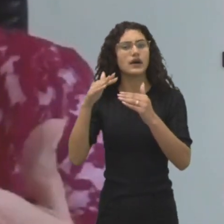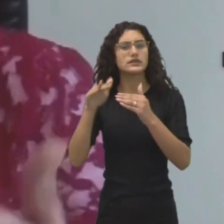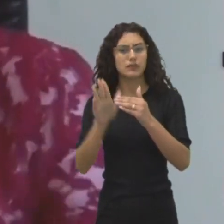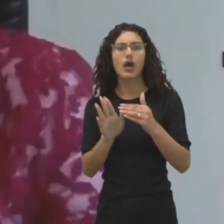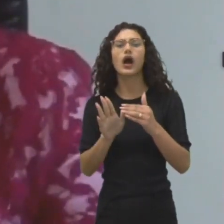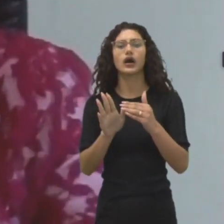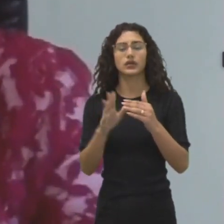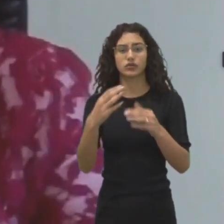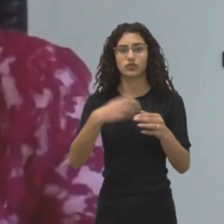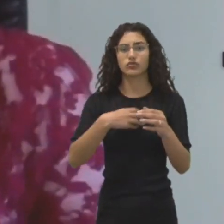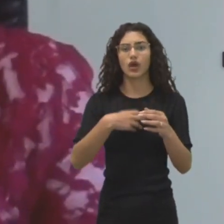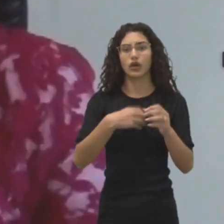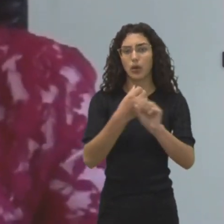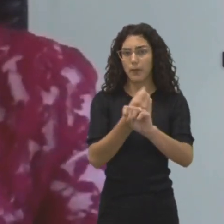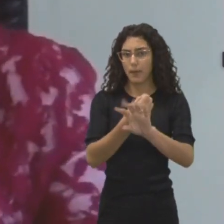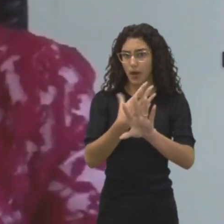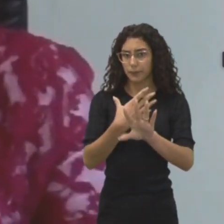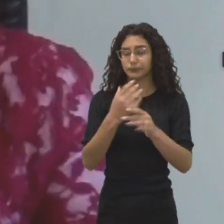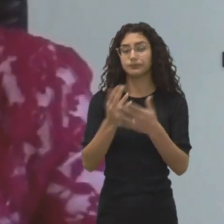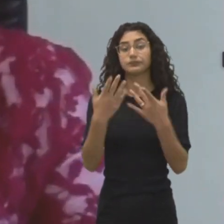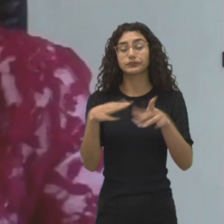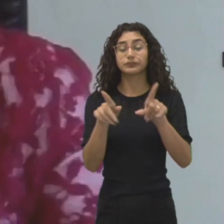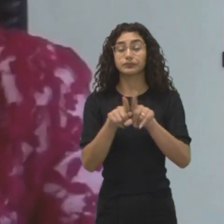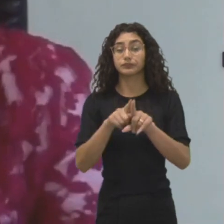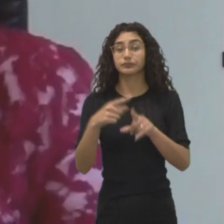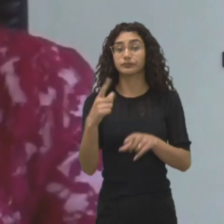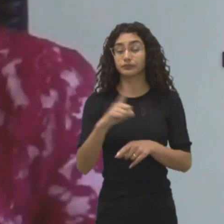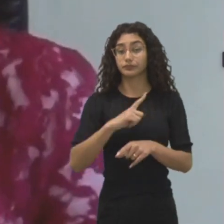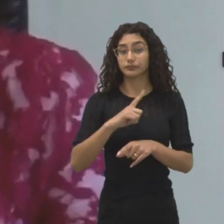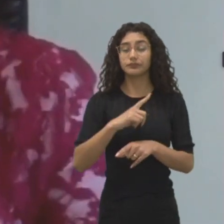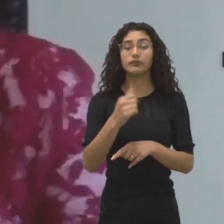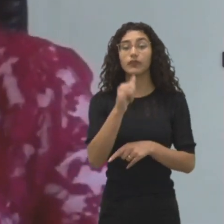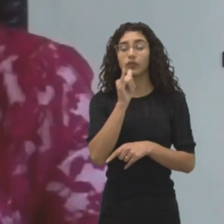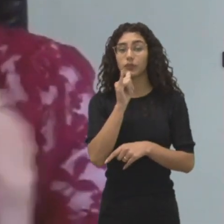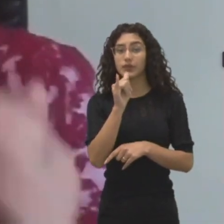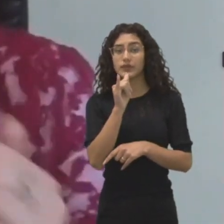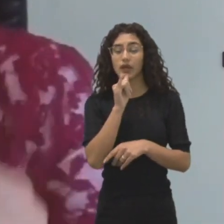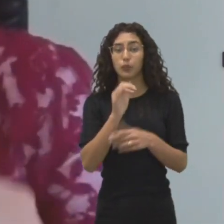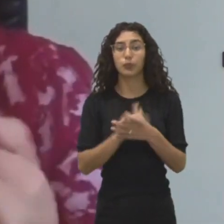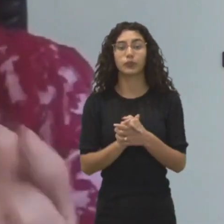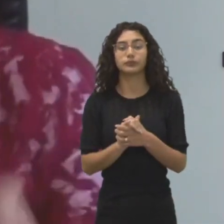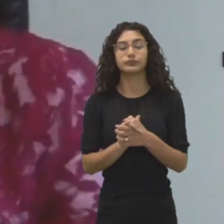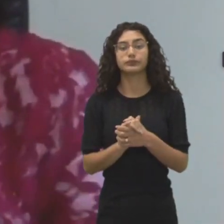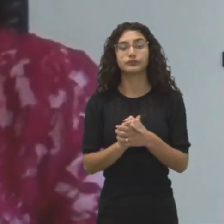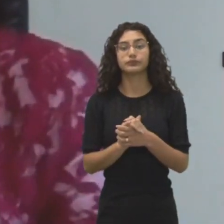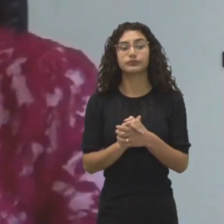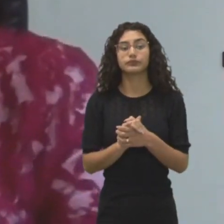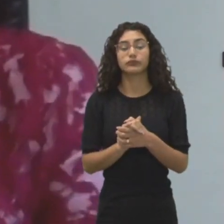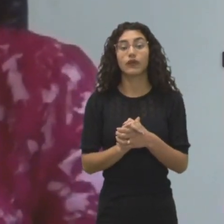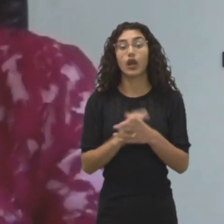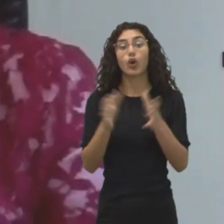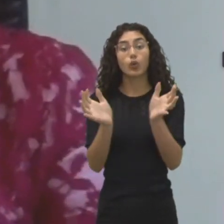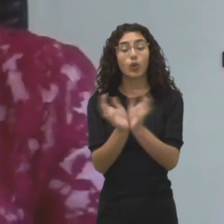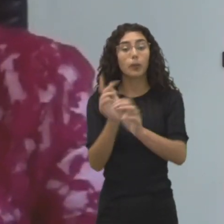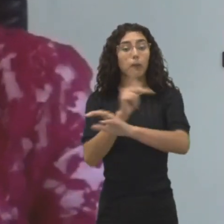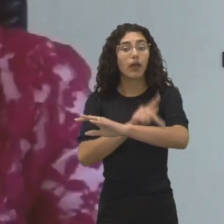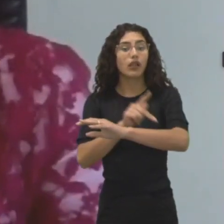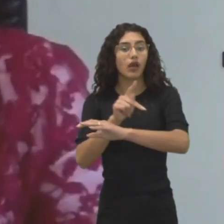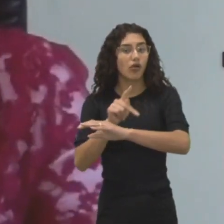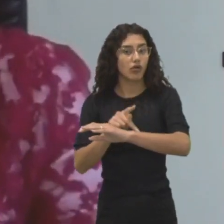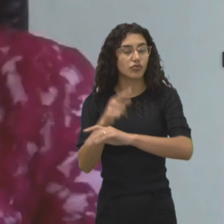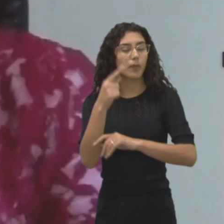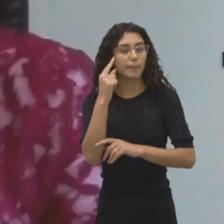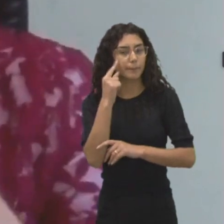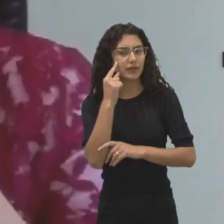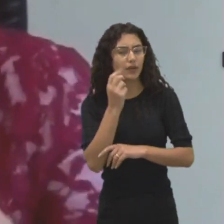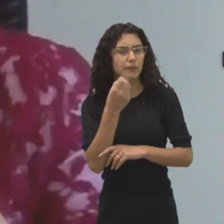culturalmente o efeito das lives. Então, aqui a gente vai dar um exemplo das lives para cunho pedagógico. Vamos pensar bem,